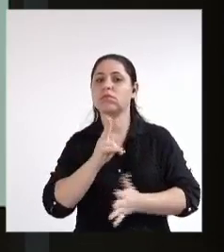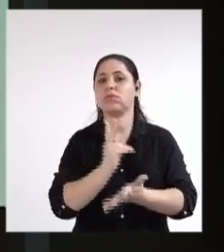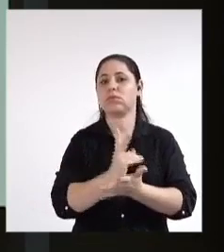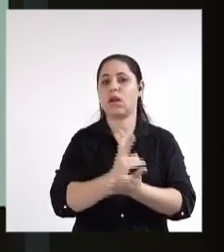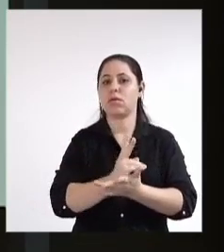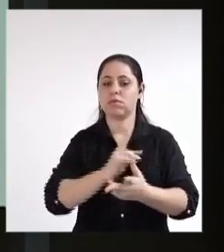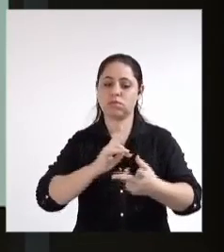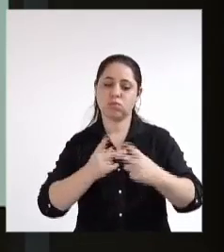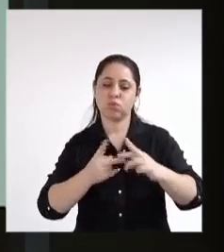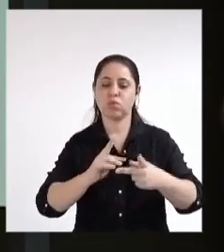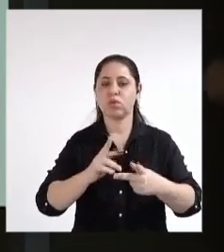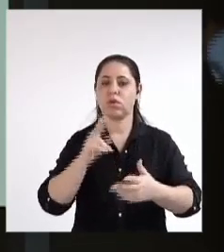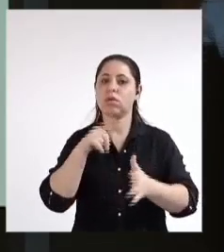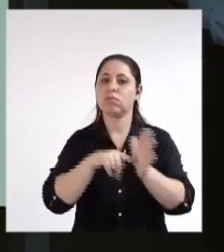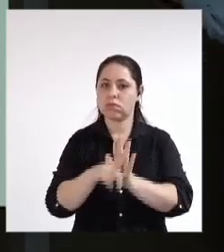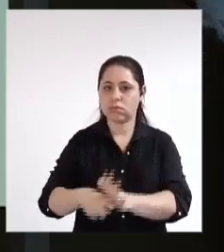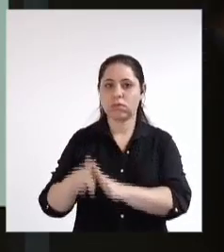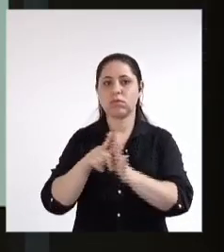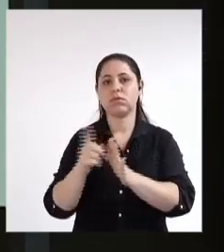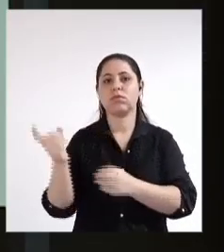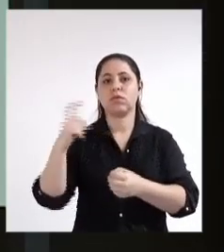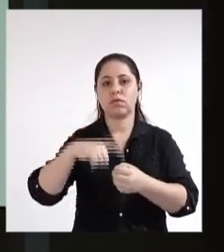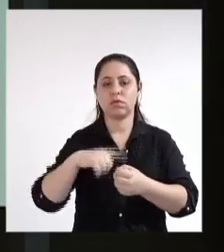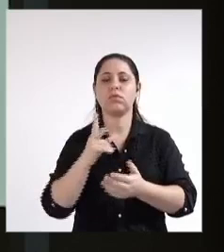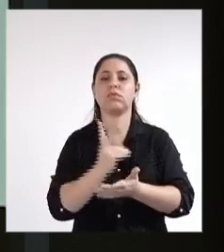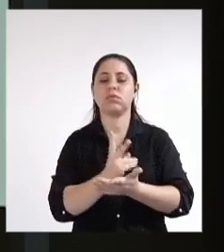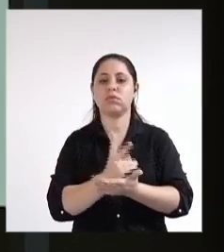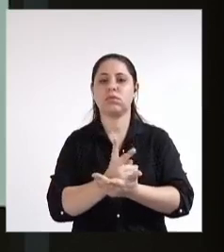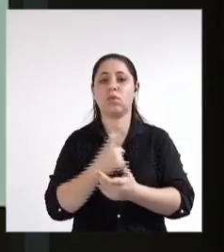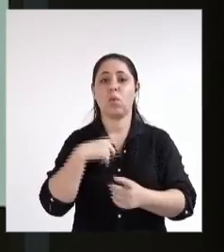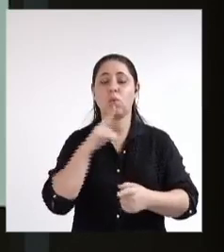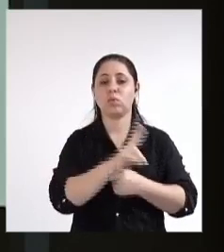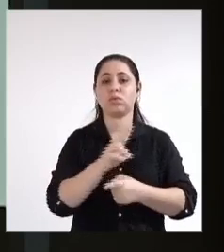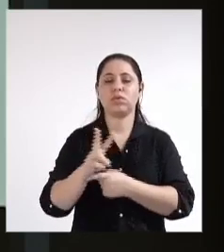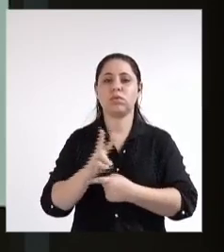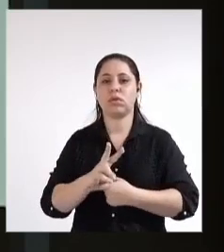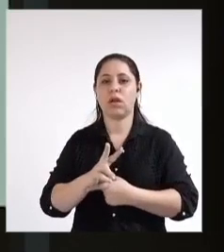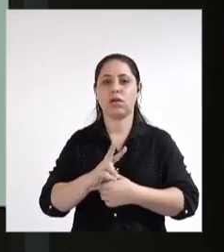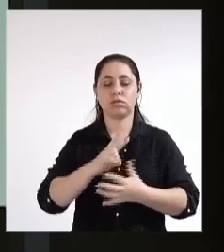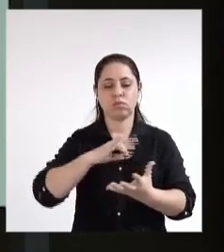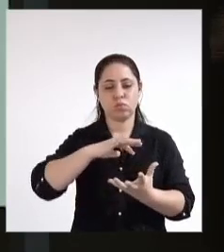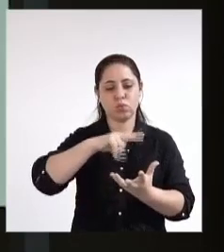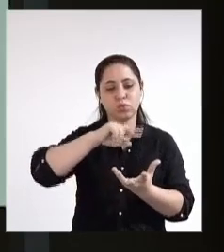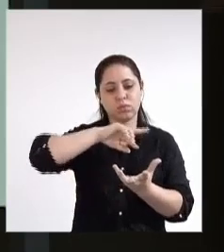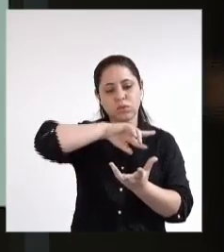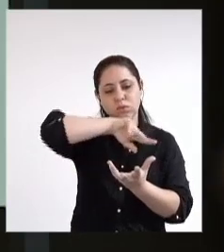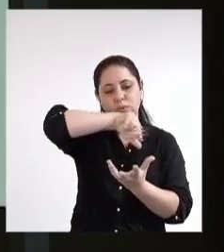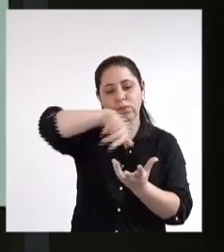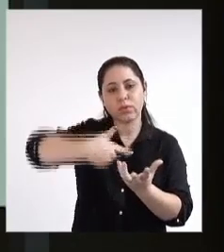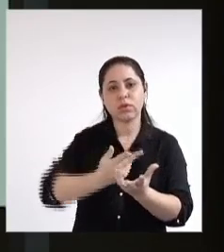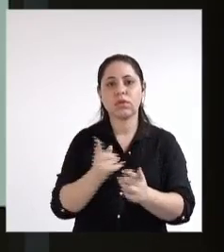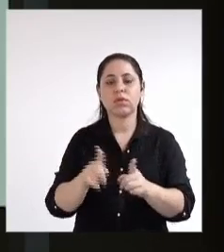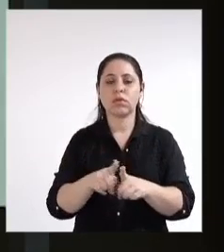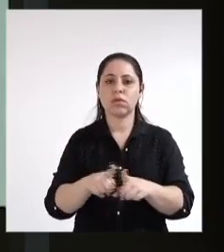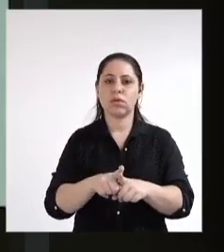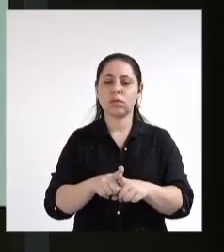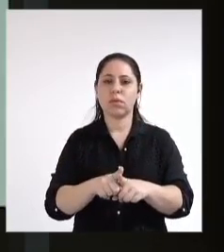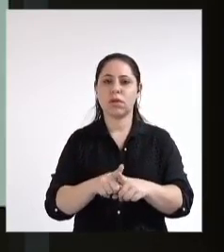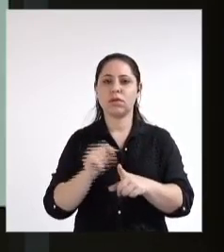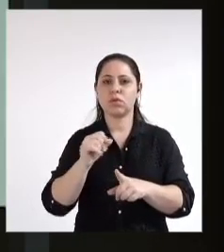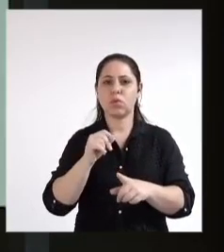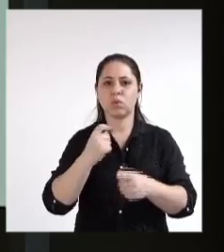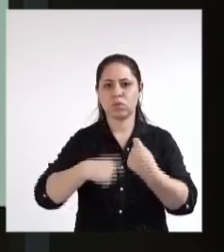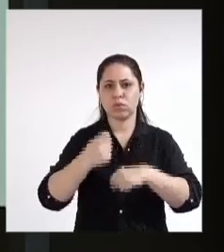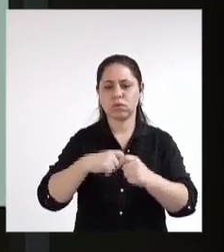ea visão dela a missão dela é promover a conservação da biodiversidade dos recursos naturais por meio de uma gestão eficiente do sistema